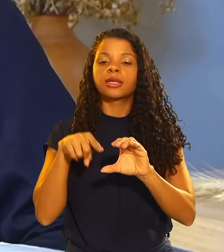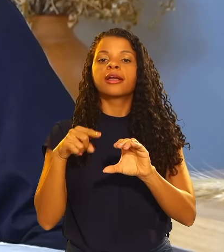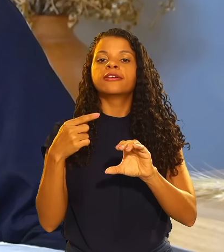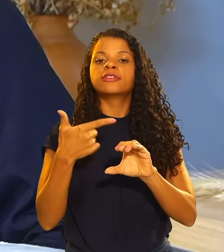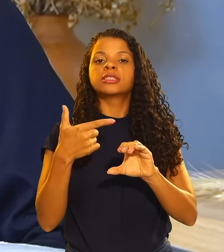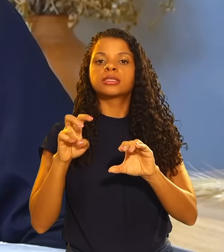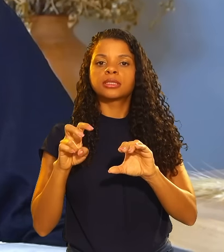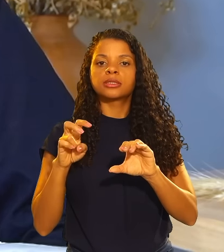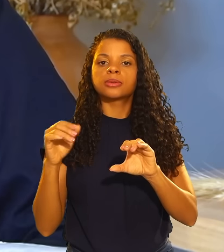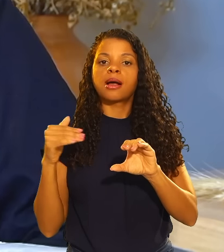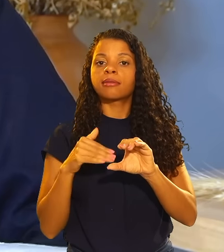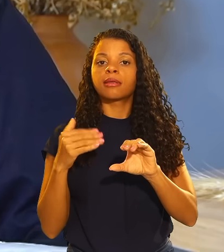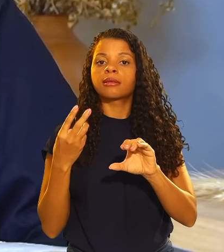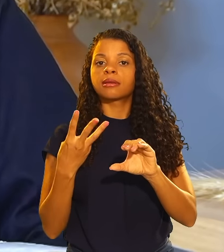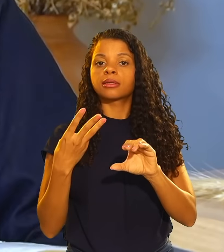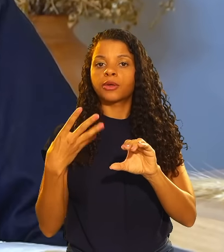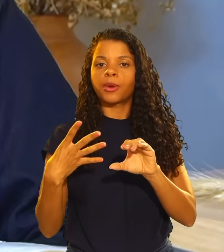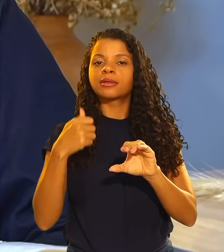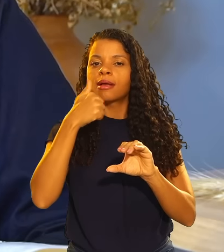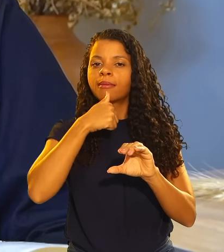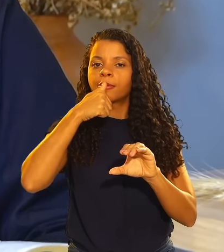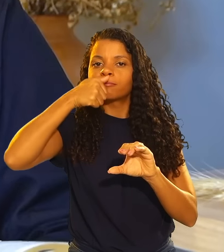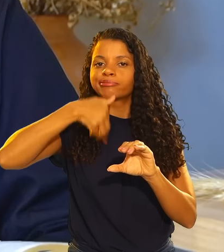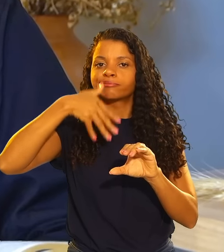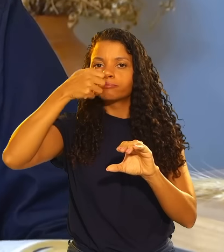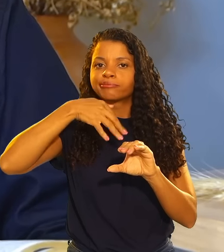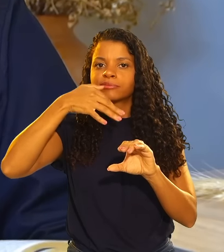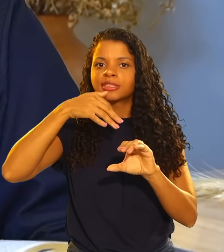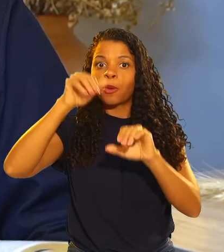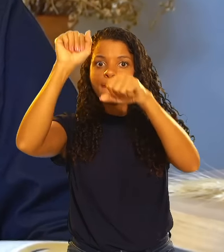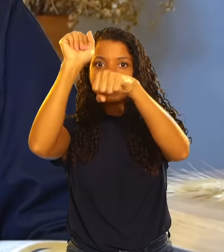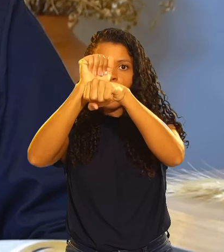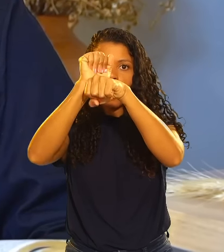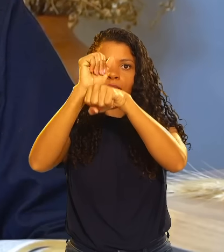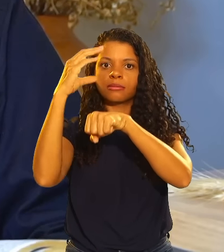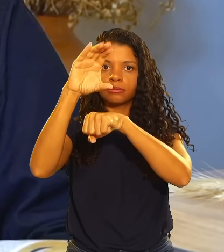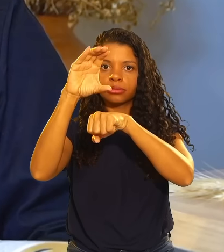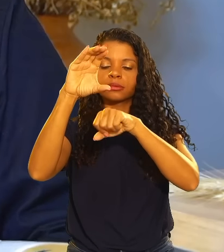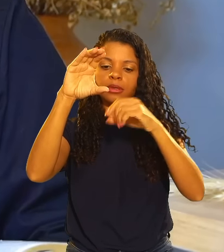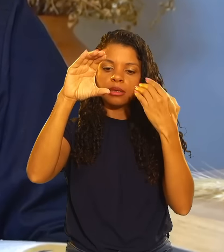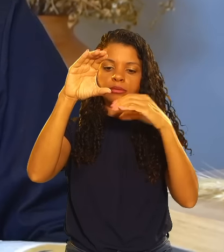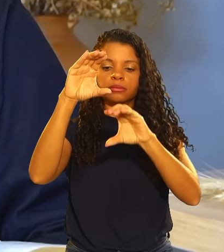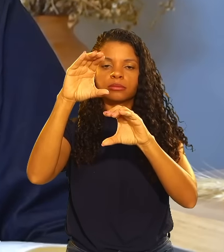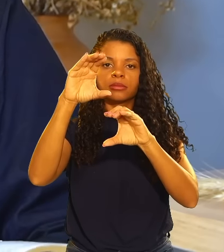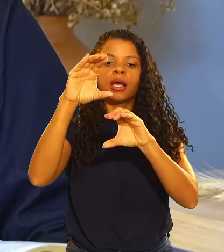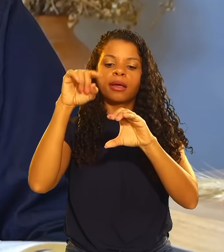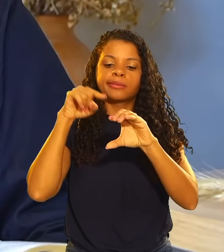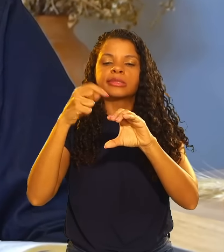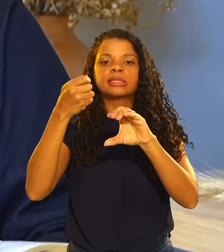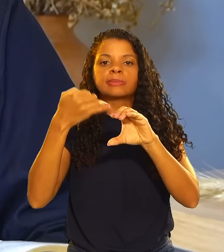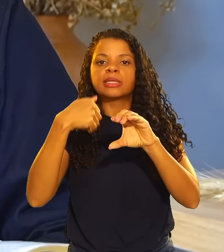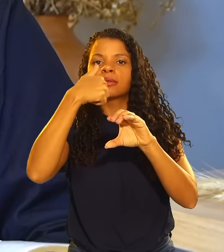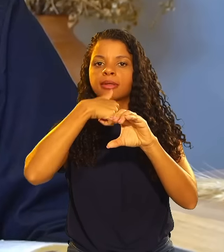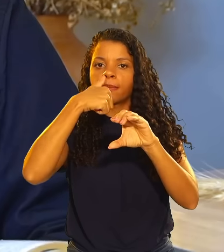com fluxo de sangue, então interrompe a primeira história, e ali é finalizada a história com essa mulher que tinha um fluxo